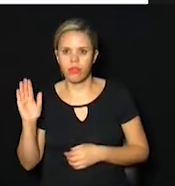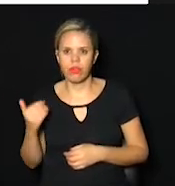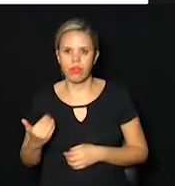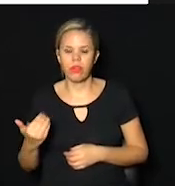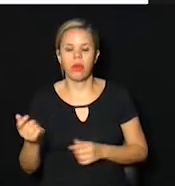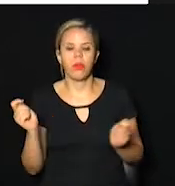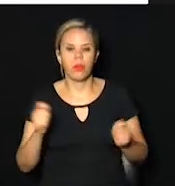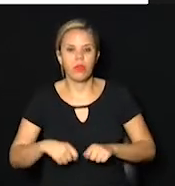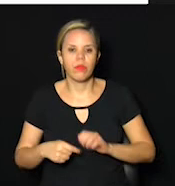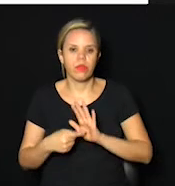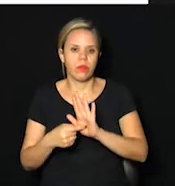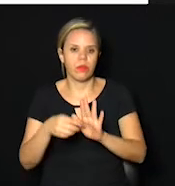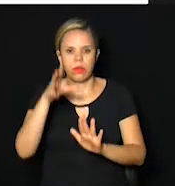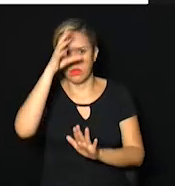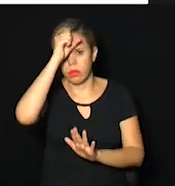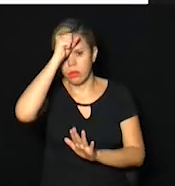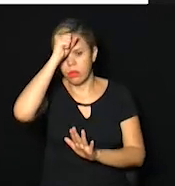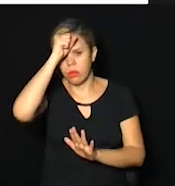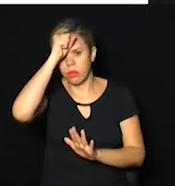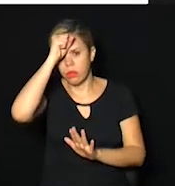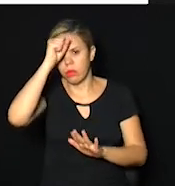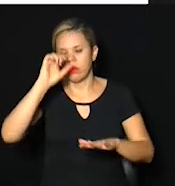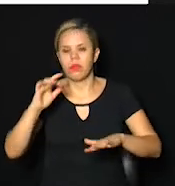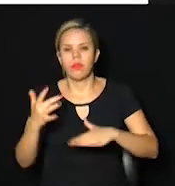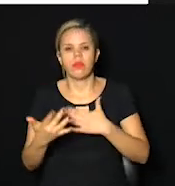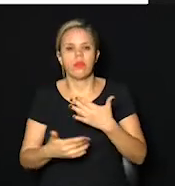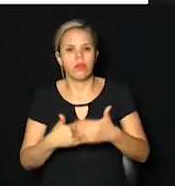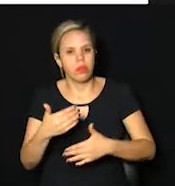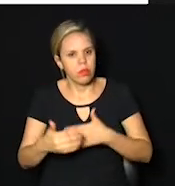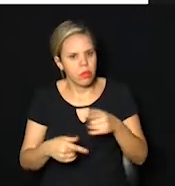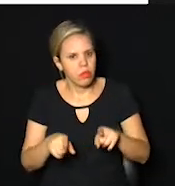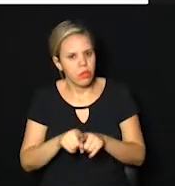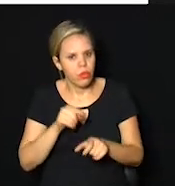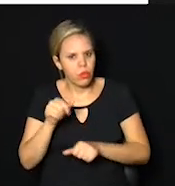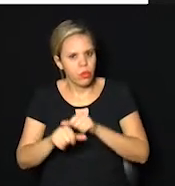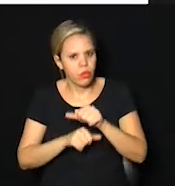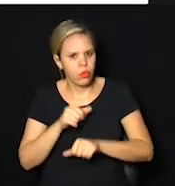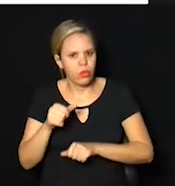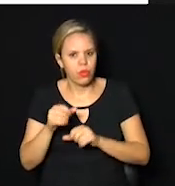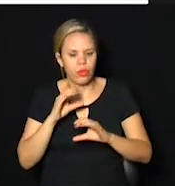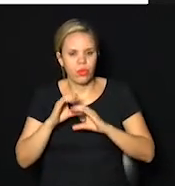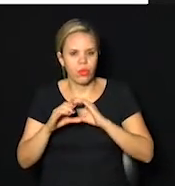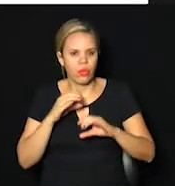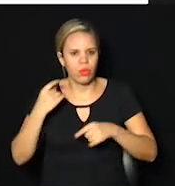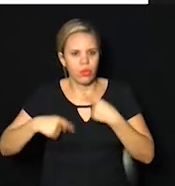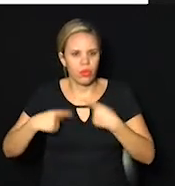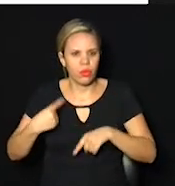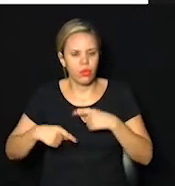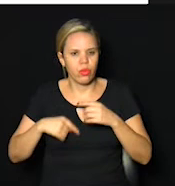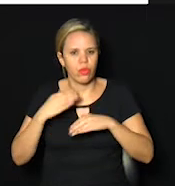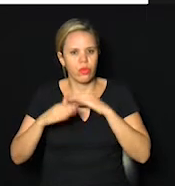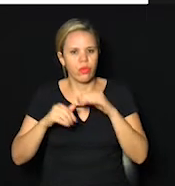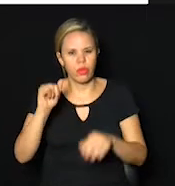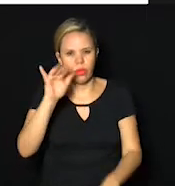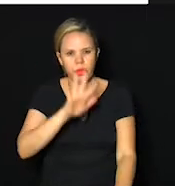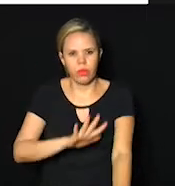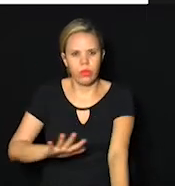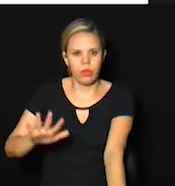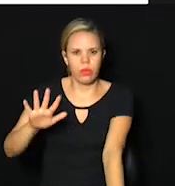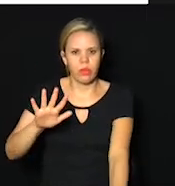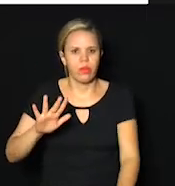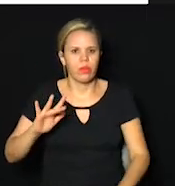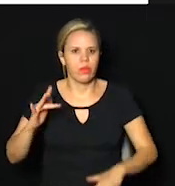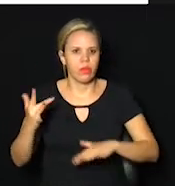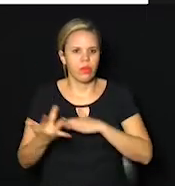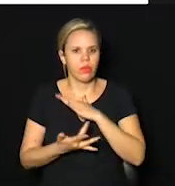podemos aprender com os clássicos em tempos atuais, as redes sociais e a transformação da comunicação política, a construção da imagem pública nas redes,